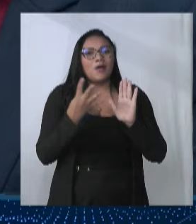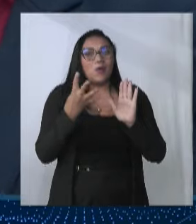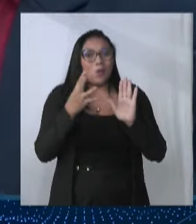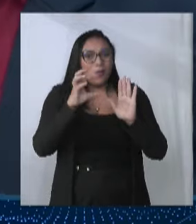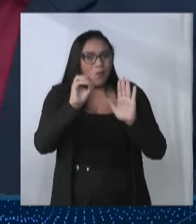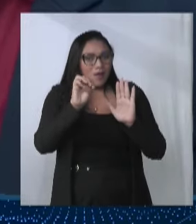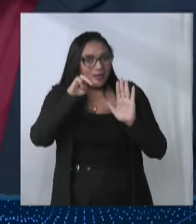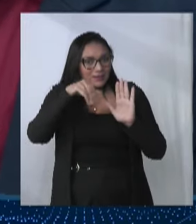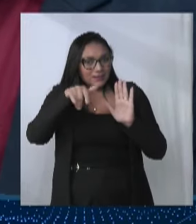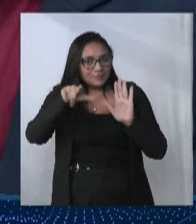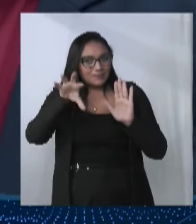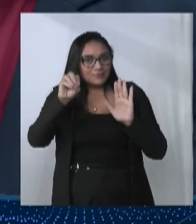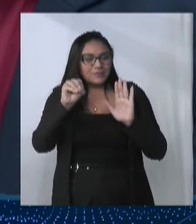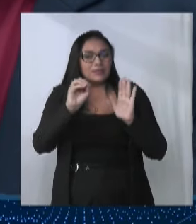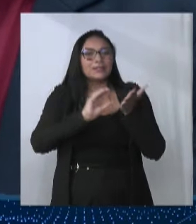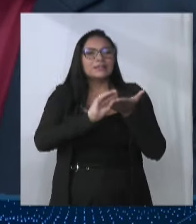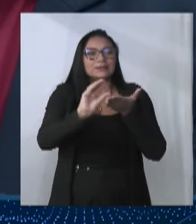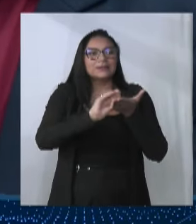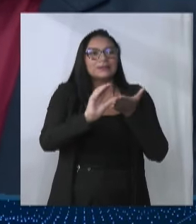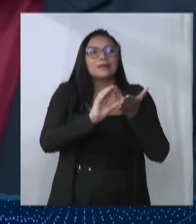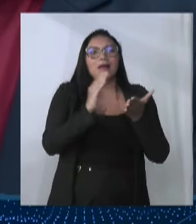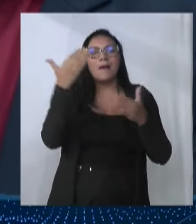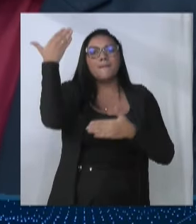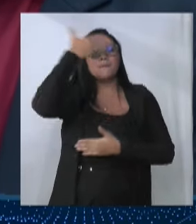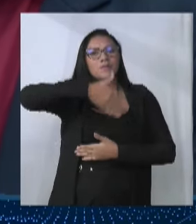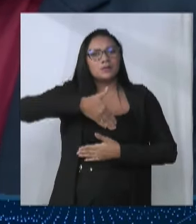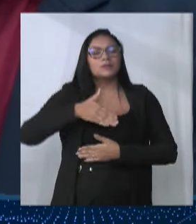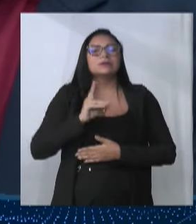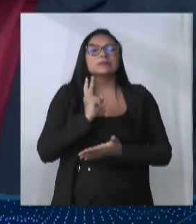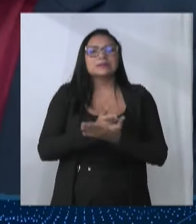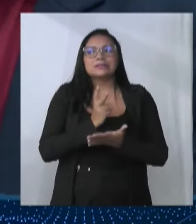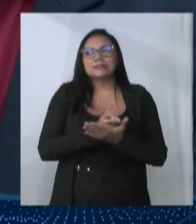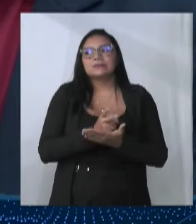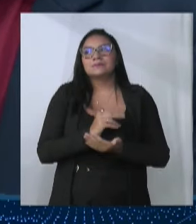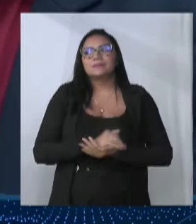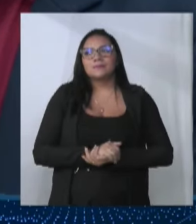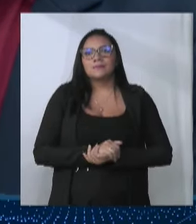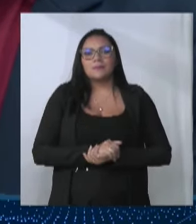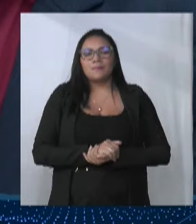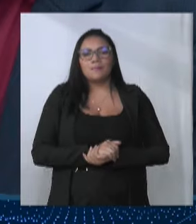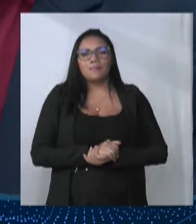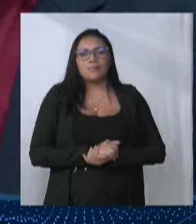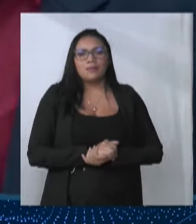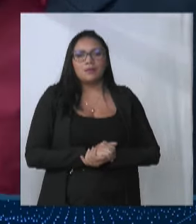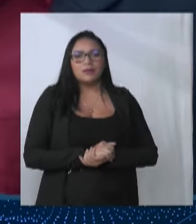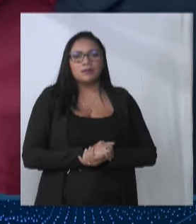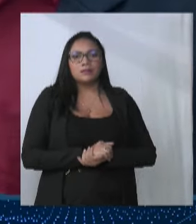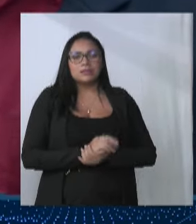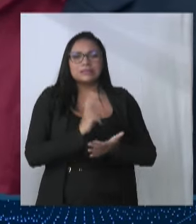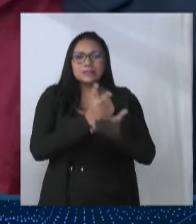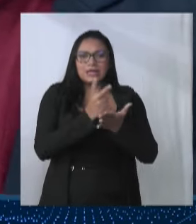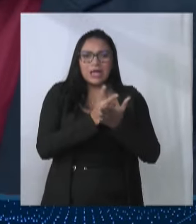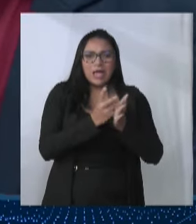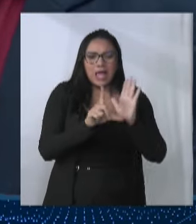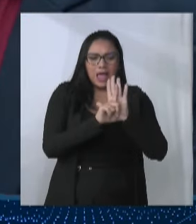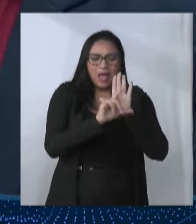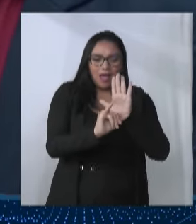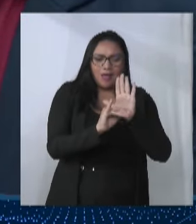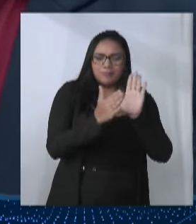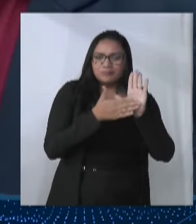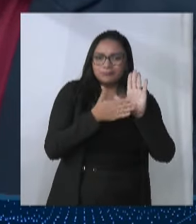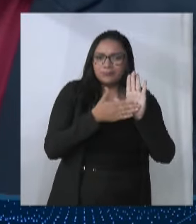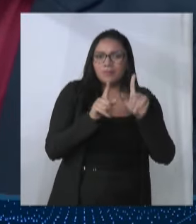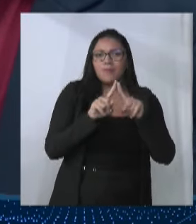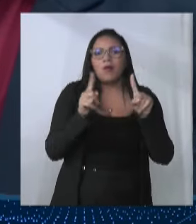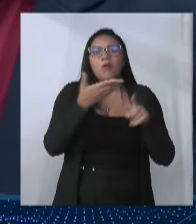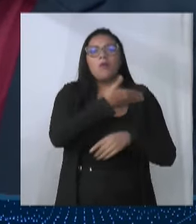são repassadas, com certeza. São tratativas, são constitucionais. Mas o governo do